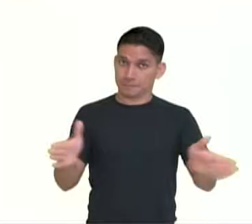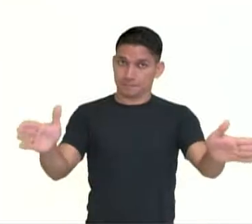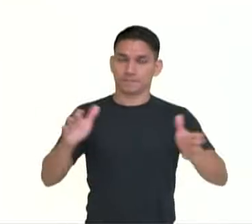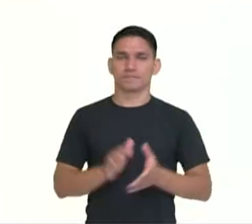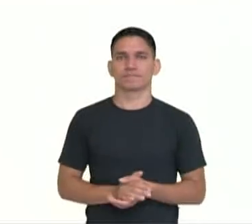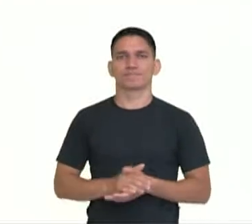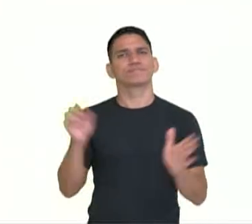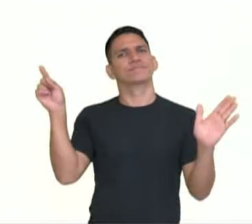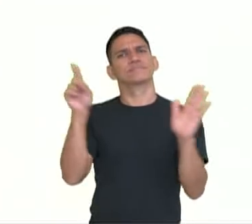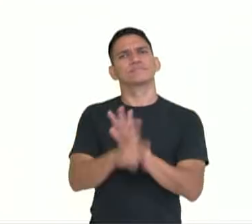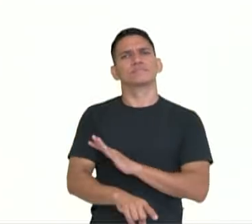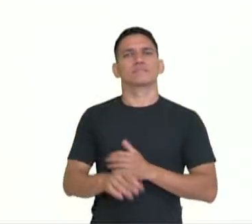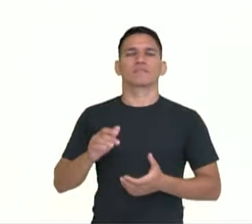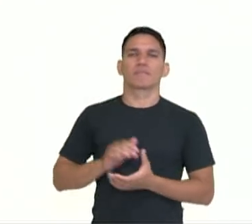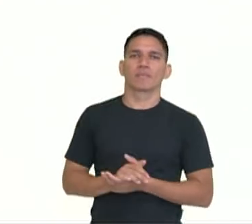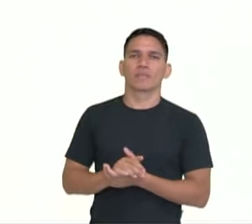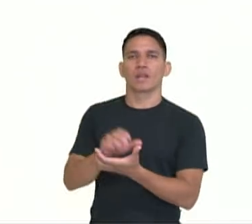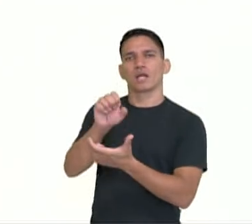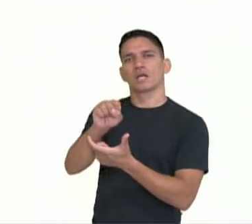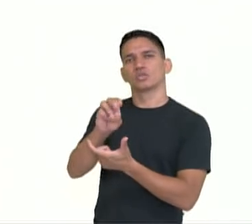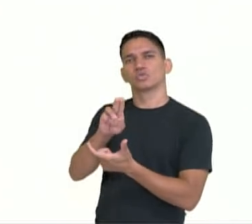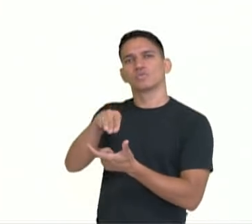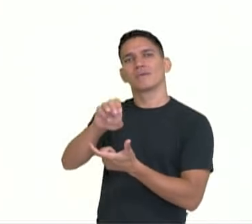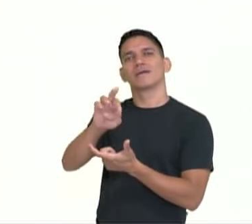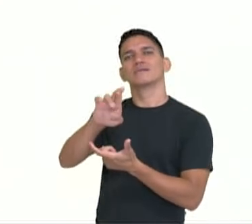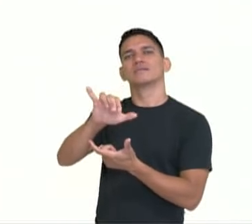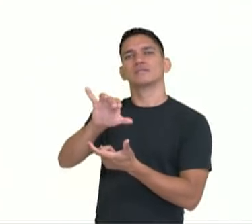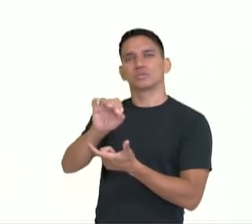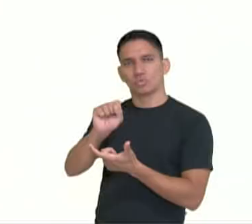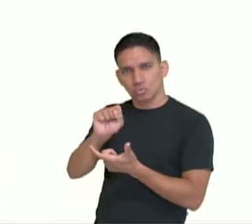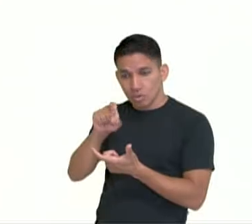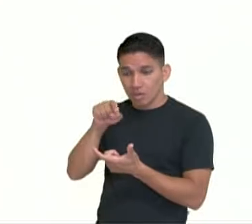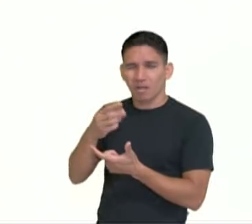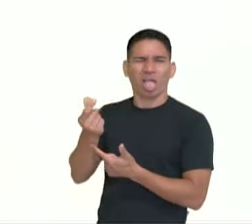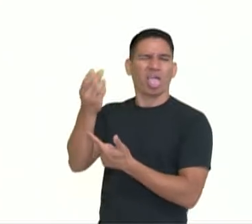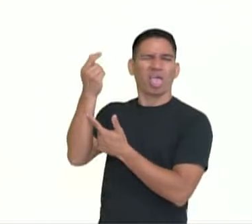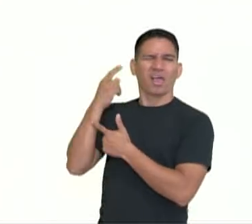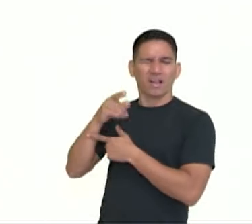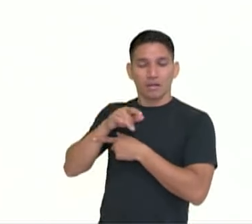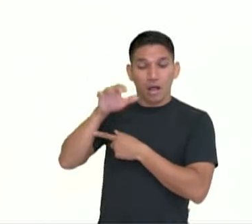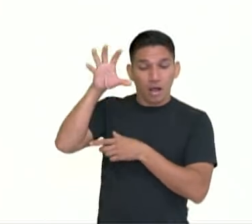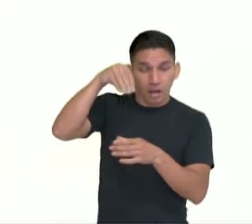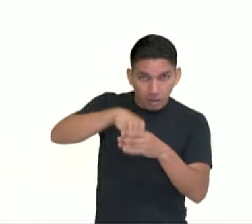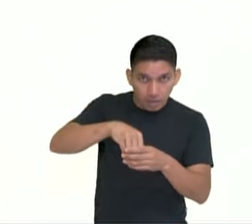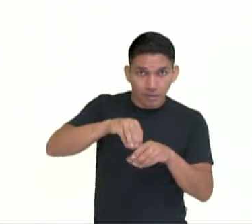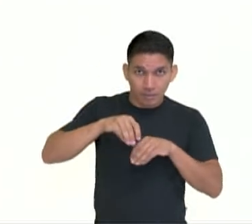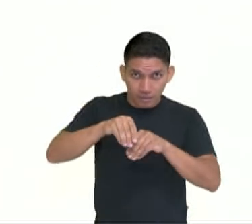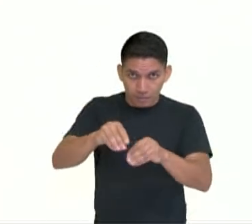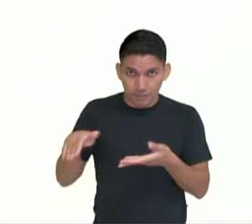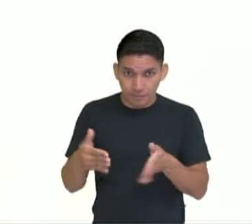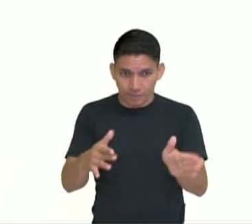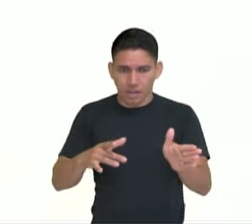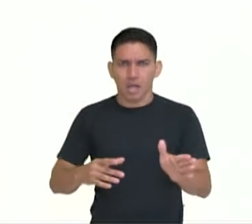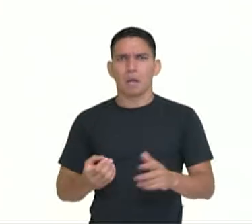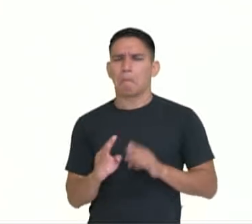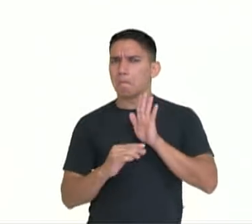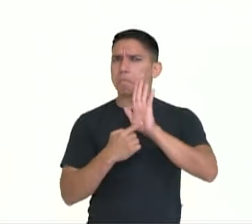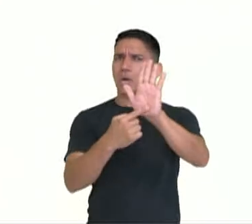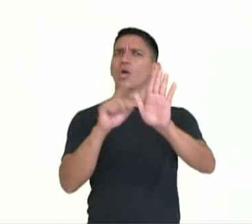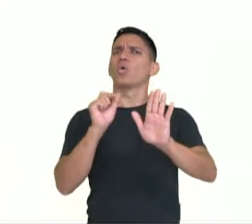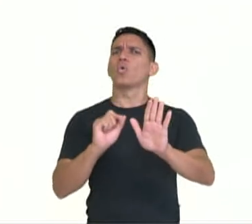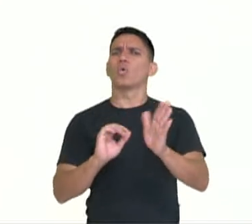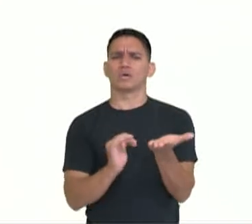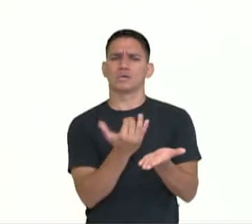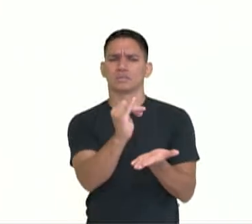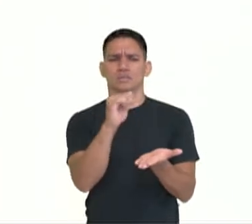quiz. Os sumérios, povo antigo que habitou a Mesopotâmia, destacou-se na construção de zigurates. O que eram